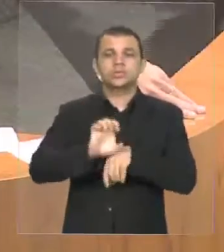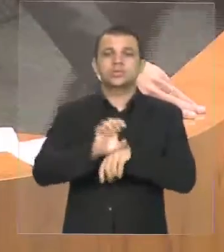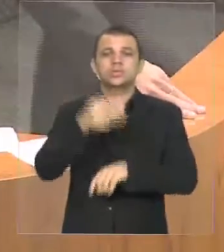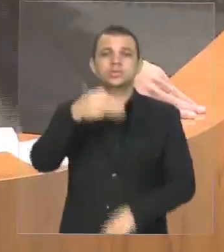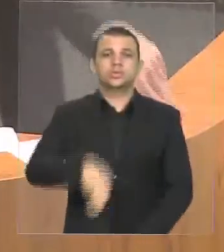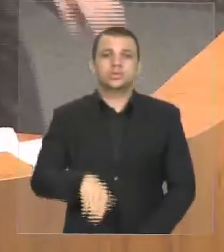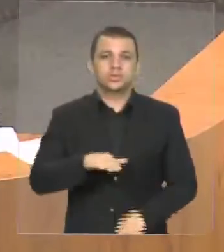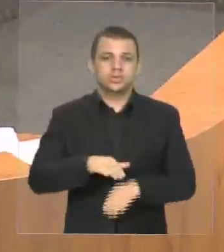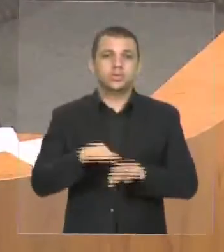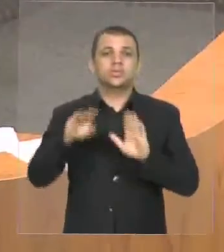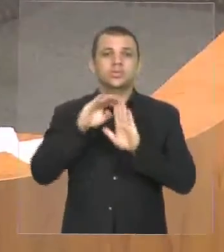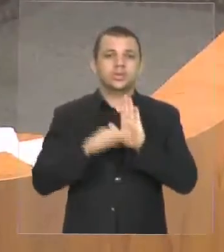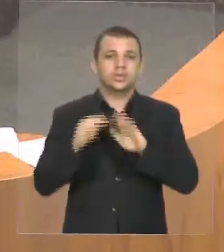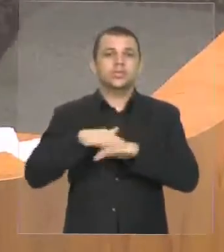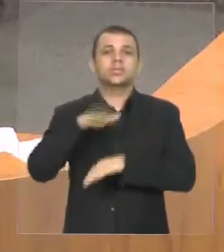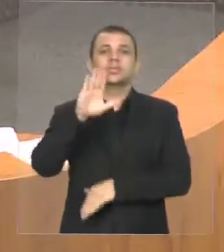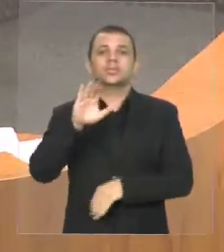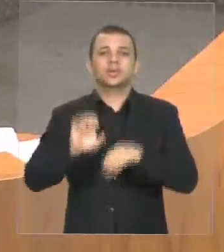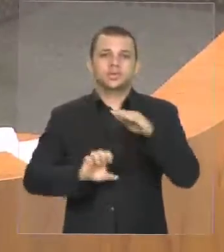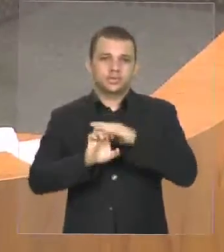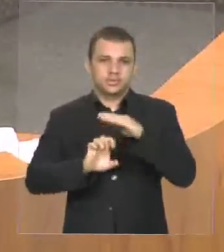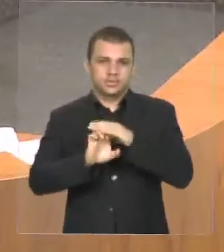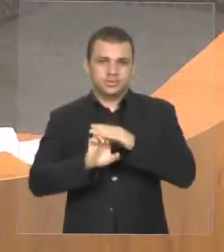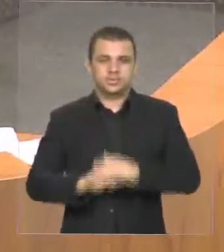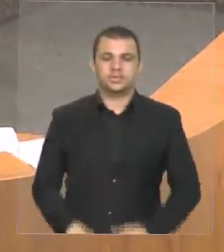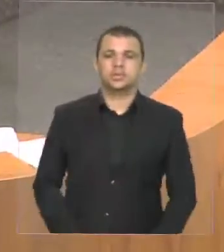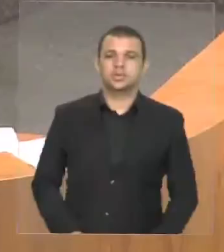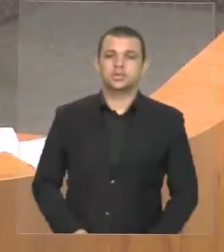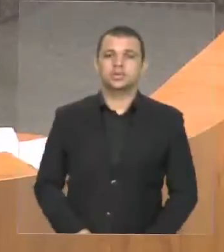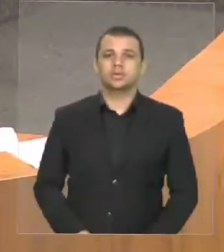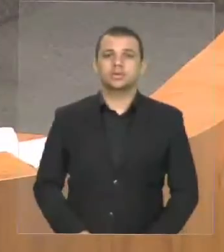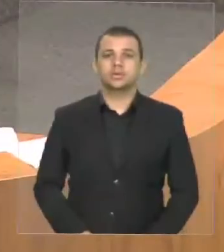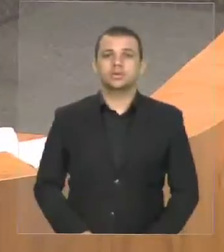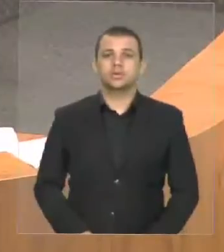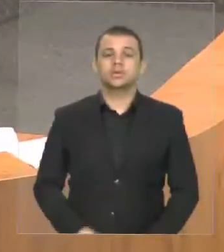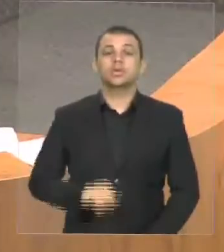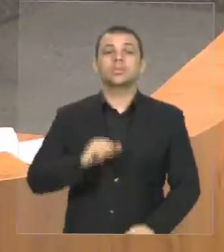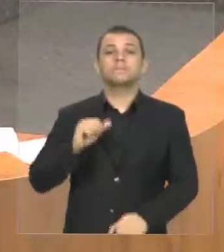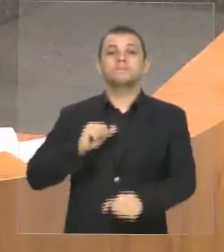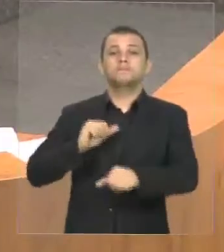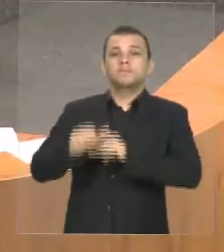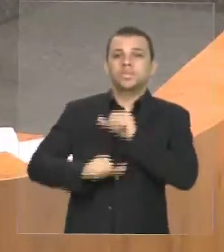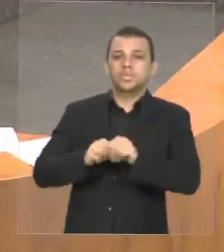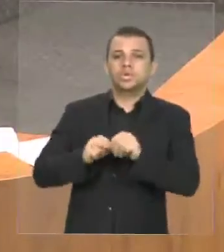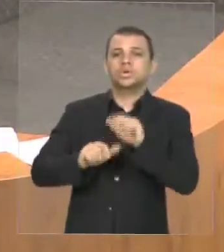mais empresas. E aí, abro aspas, revoga a Lei